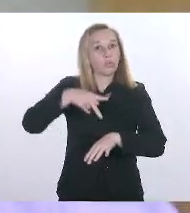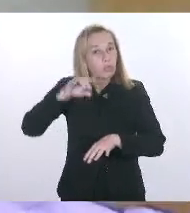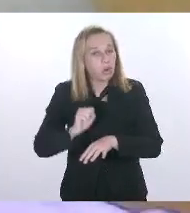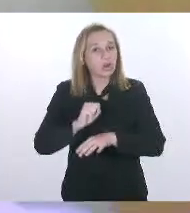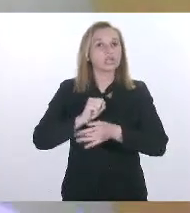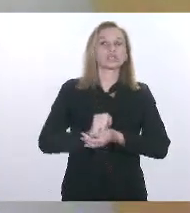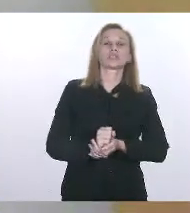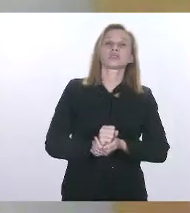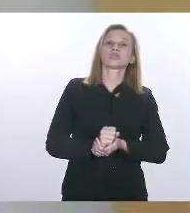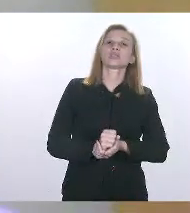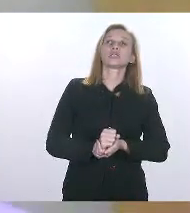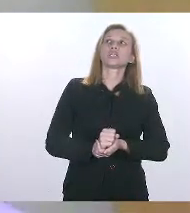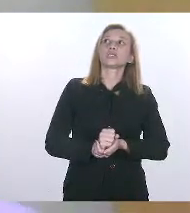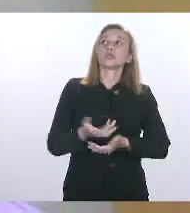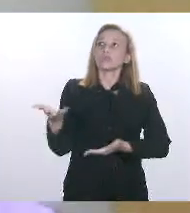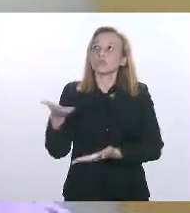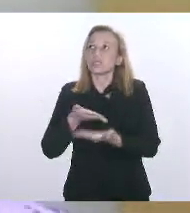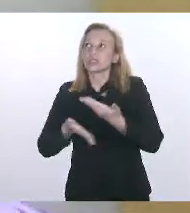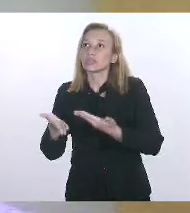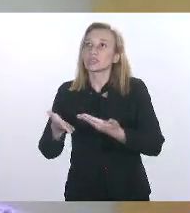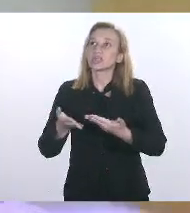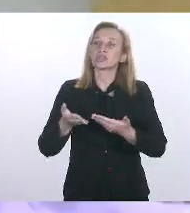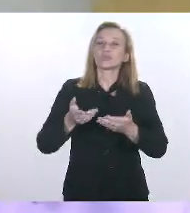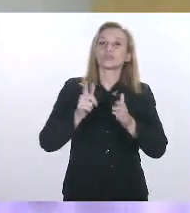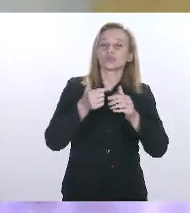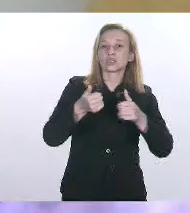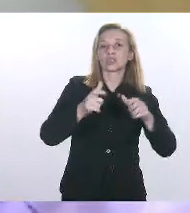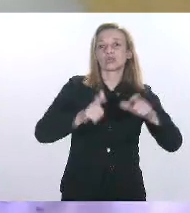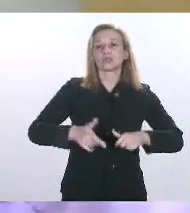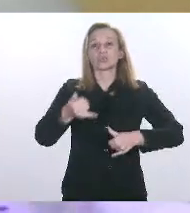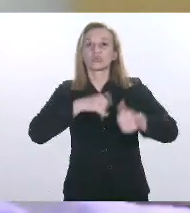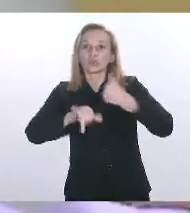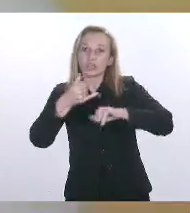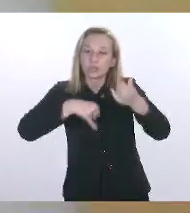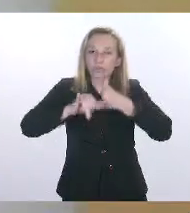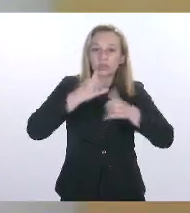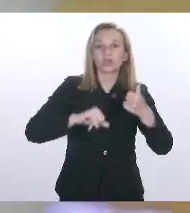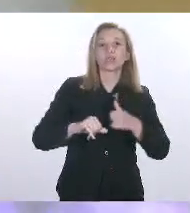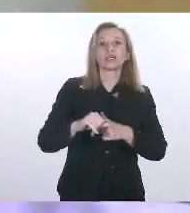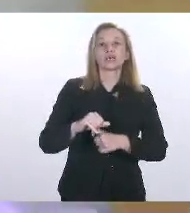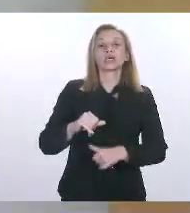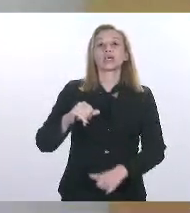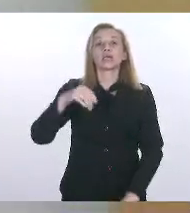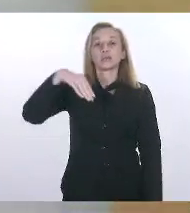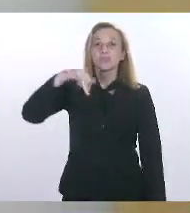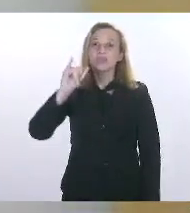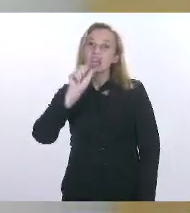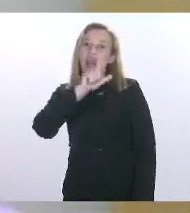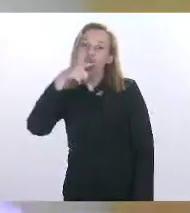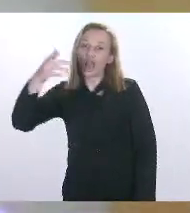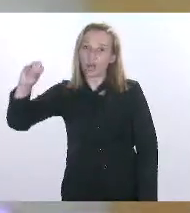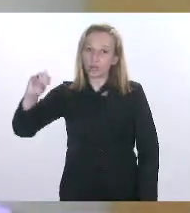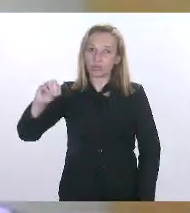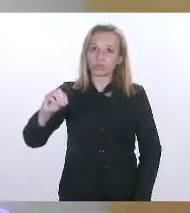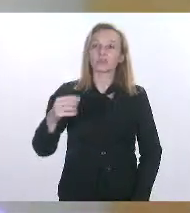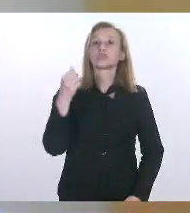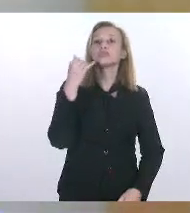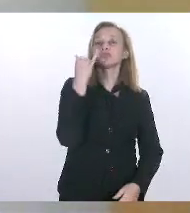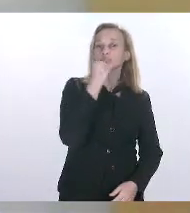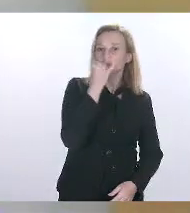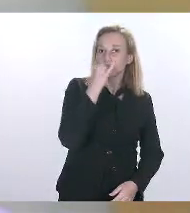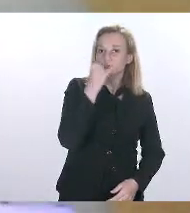pós-doutoramento, participação num importante laboratório de pesquisa em Milão, na Itália, desenvolvendo um trabalho de